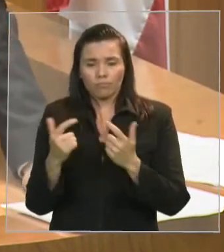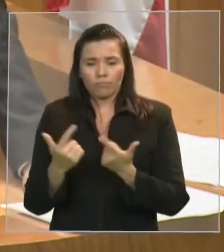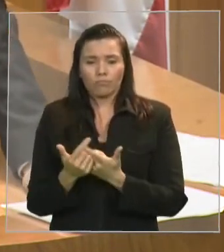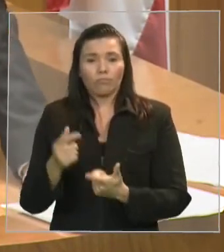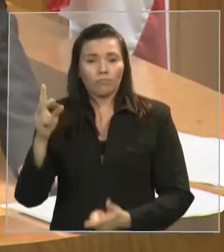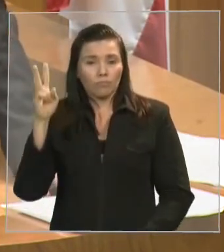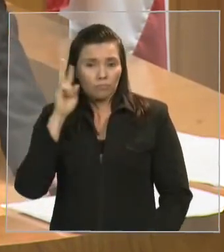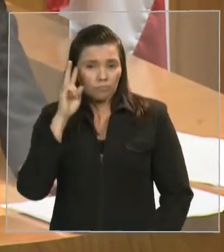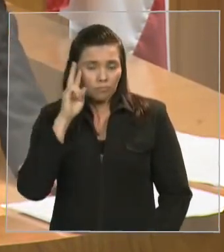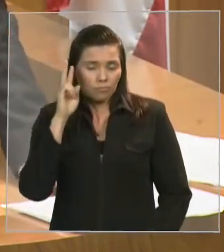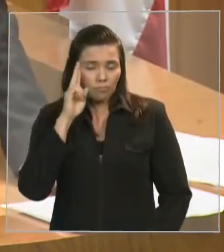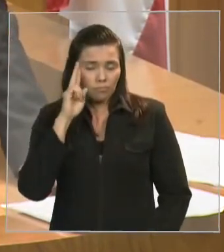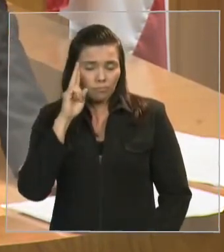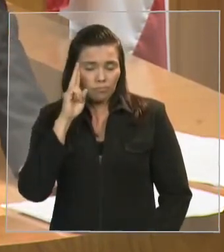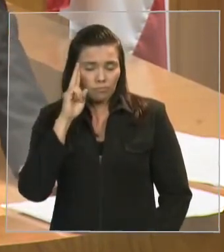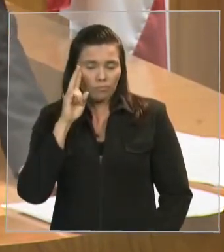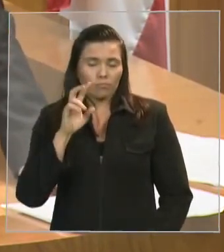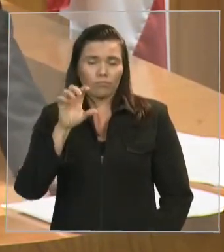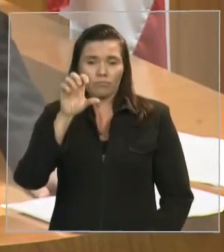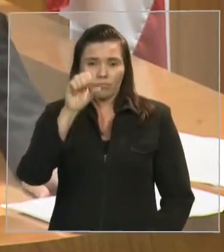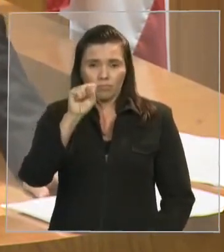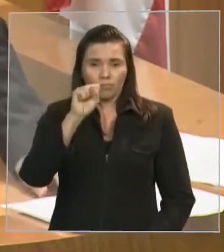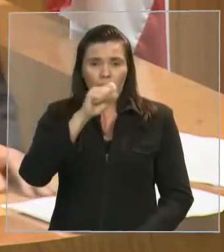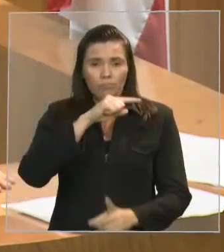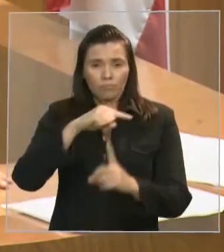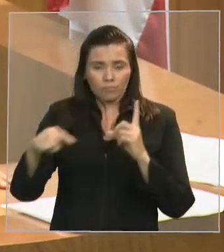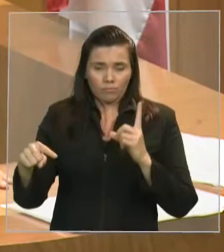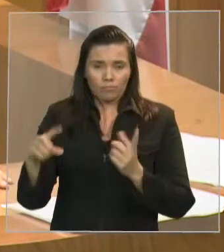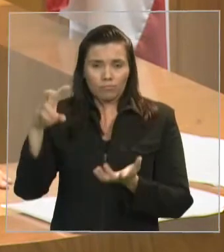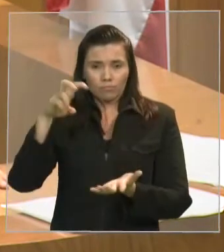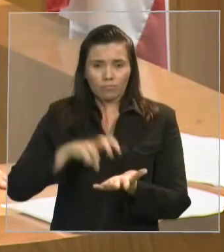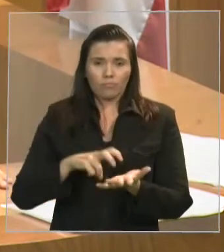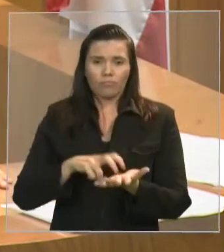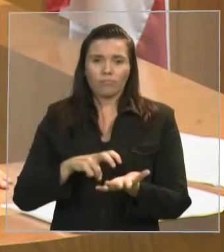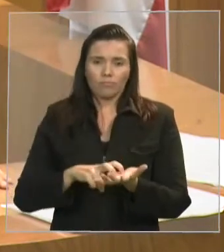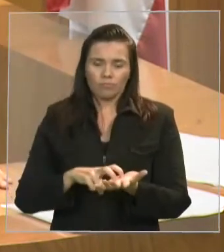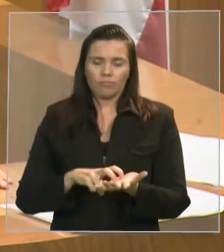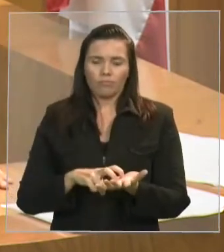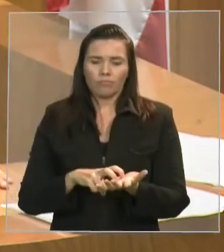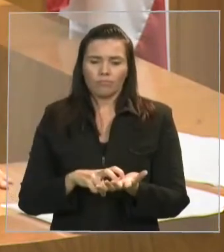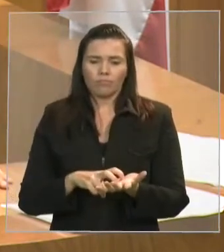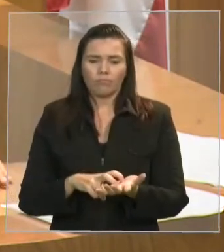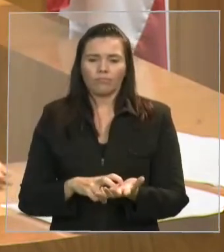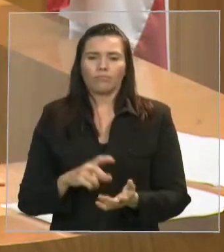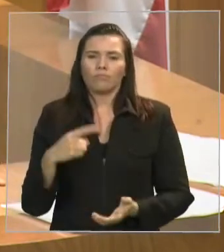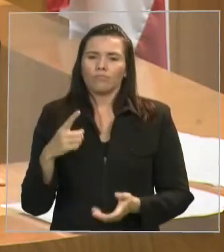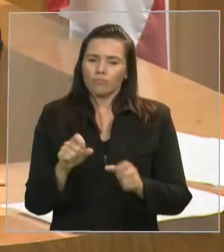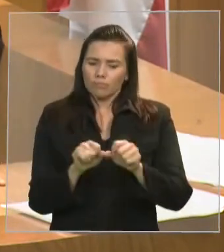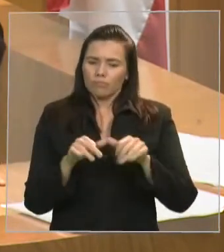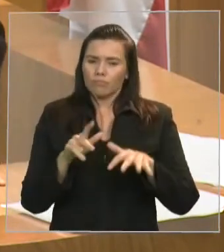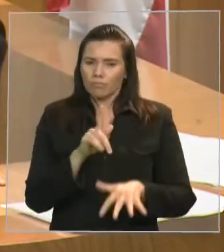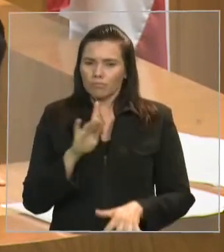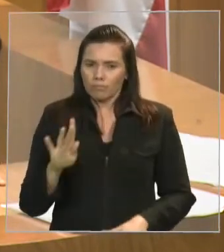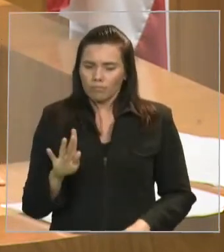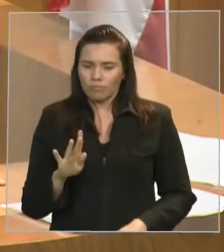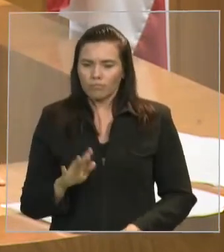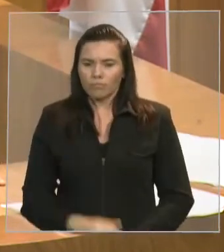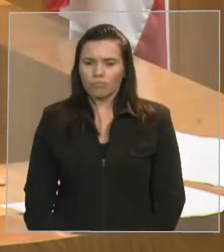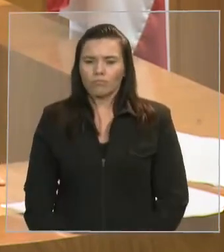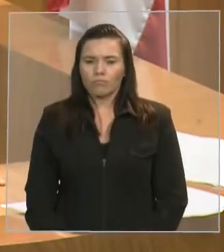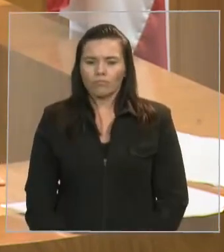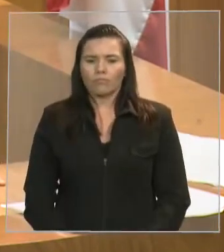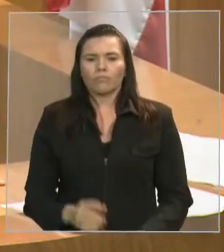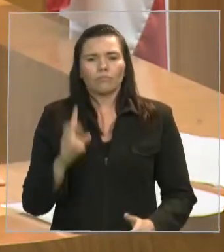às 8h30 da manhã, no plenarinho desta Casa, para que essas arbitrariedades do governador Flávio Dino, assim